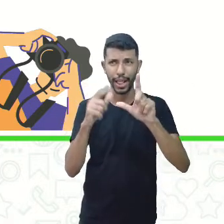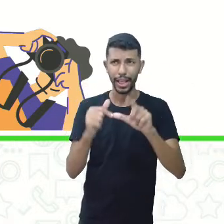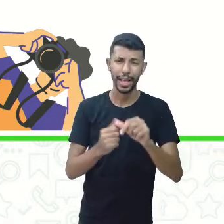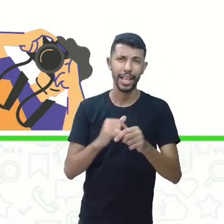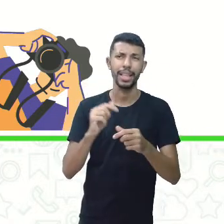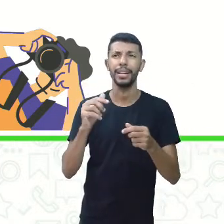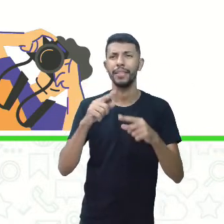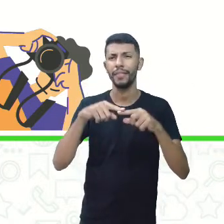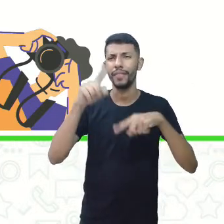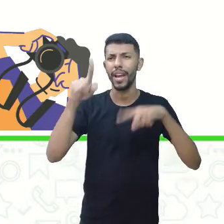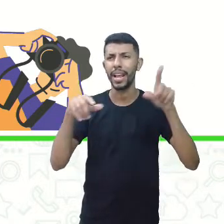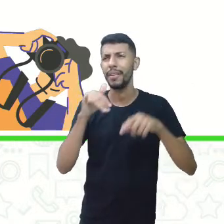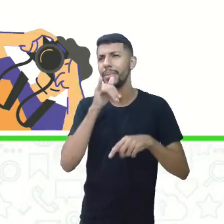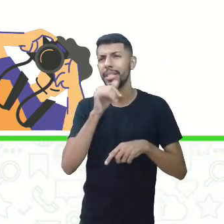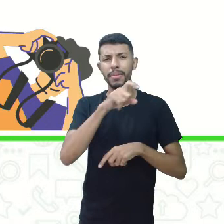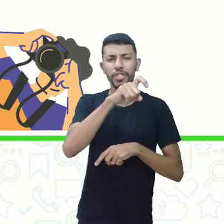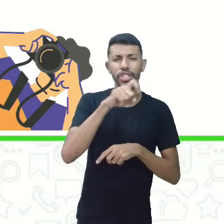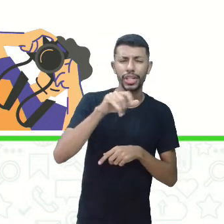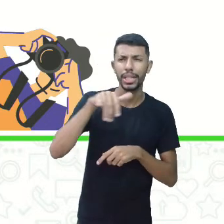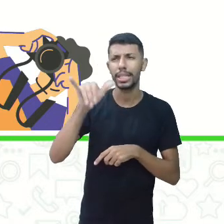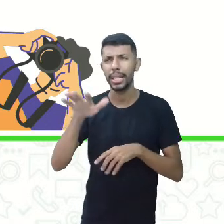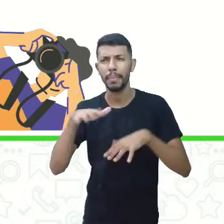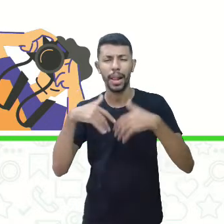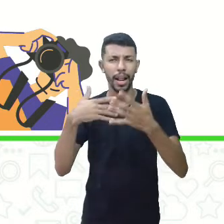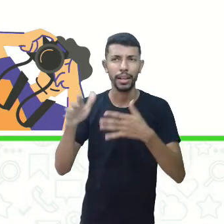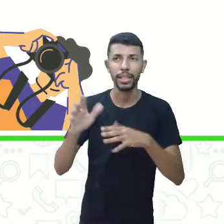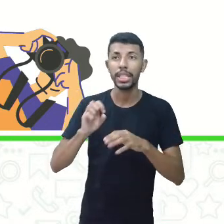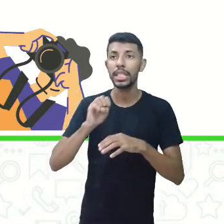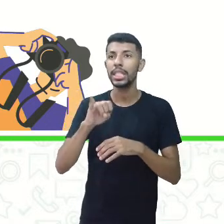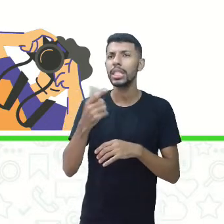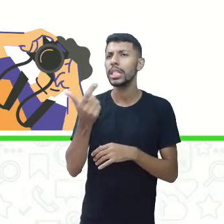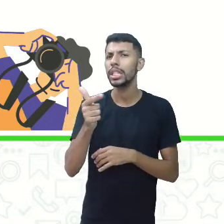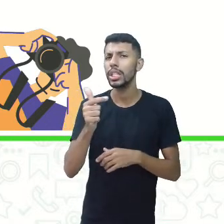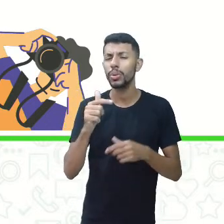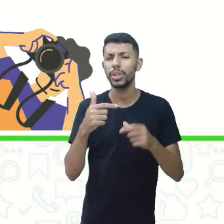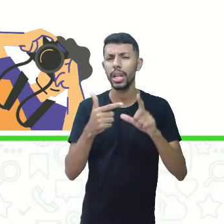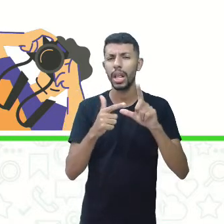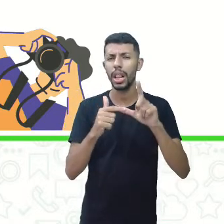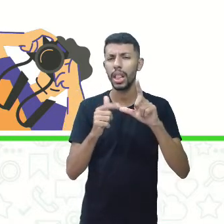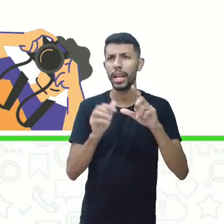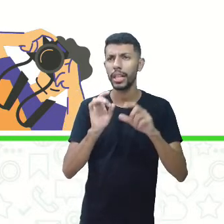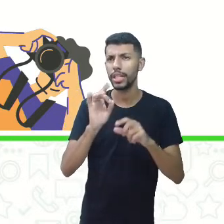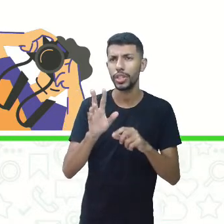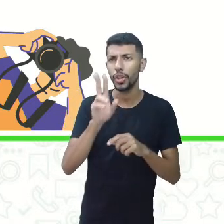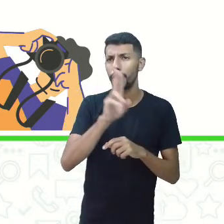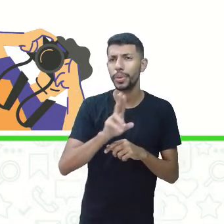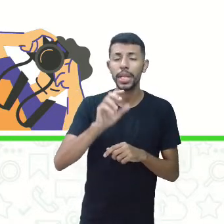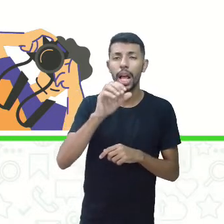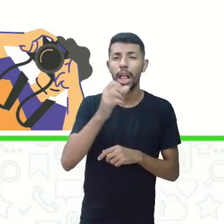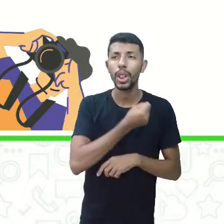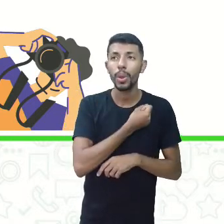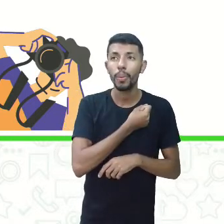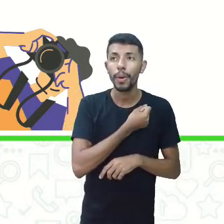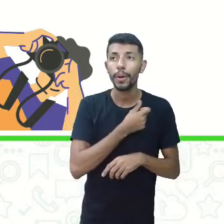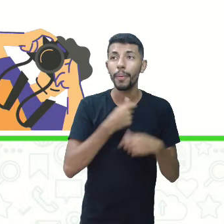x, y, né? Vamos esquecer. Se não fosse aquelas letras, fosse só números, teria que ser o